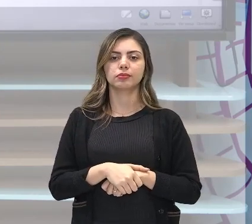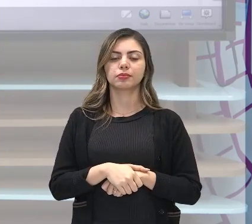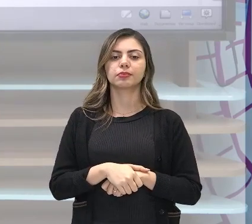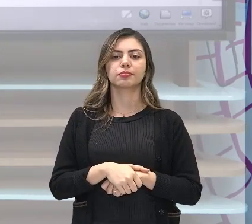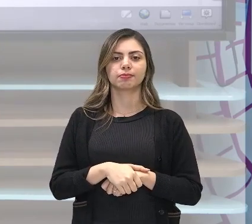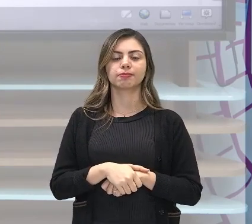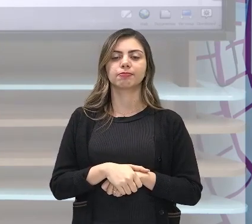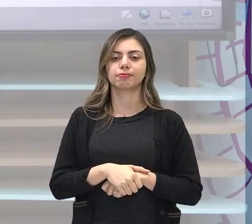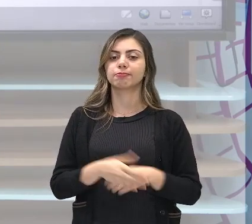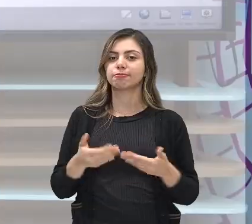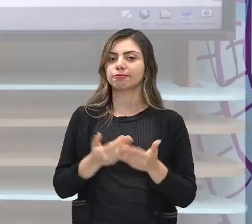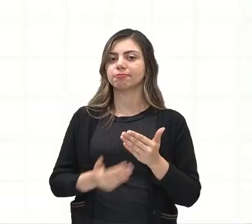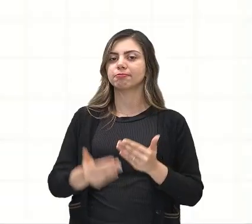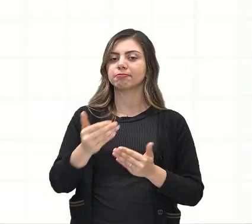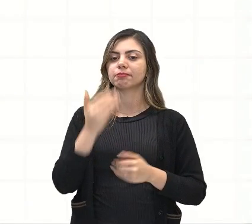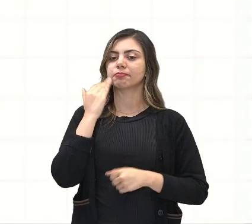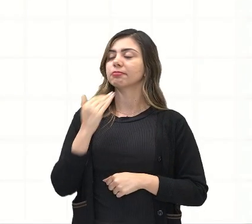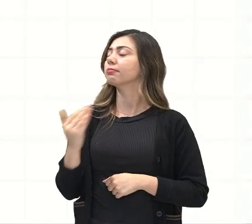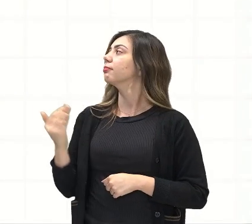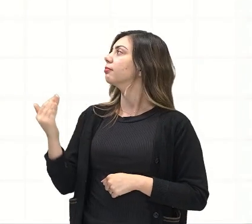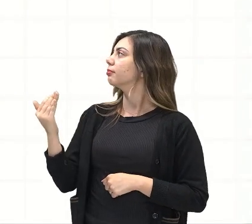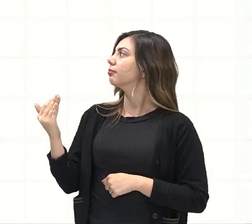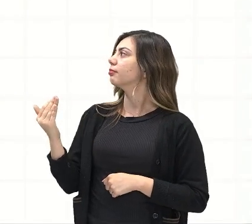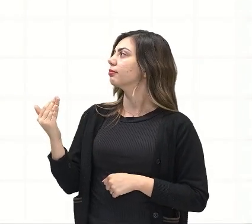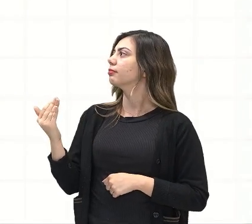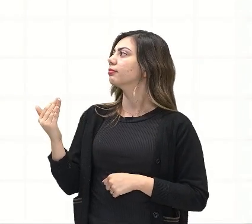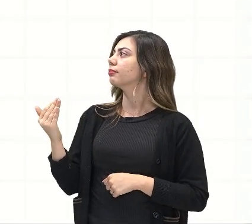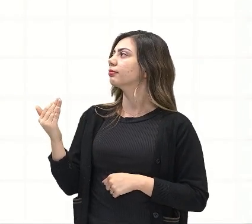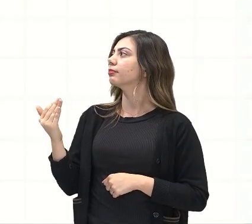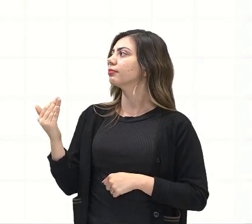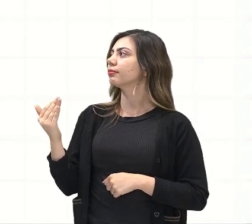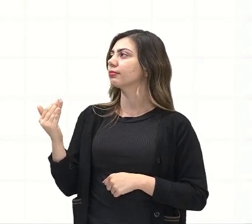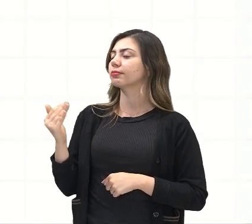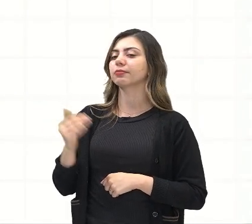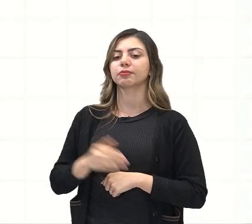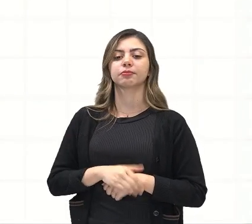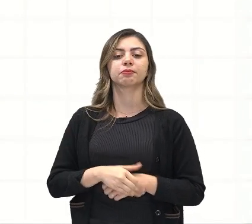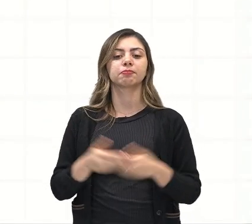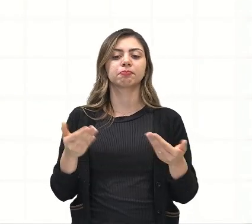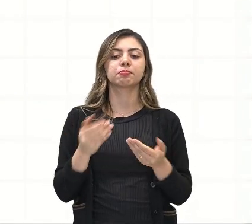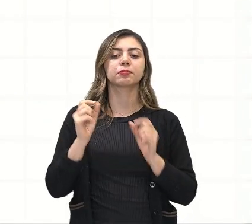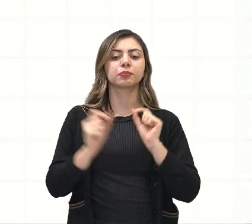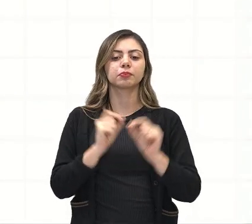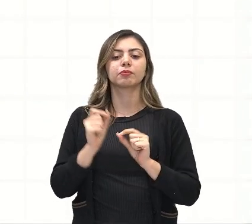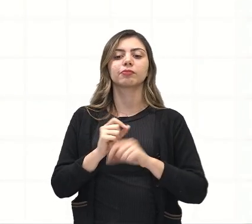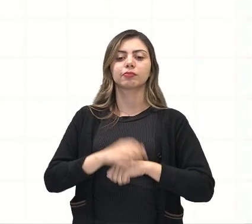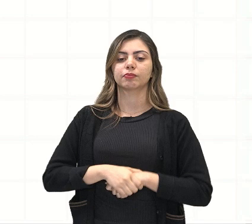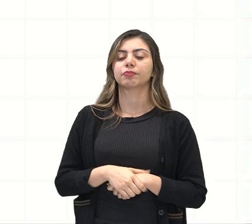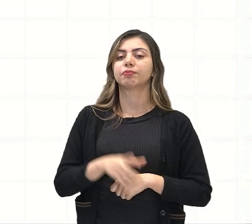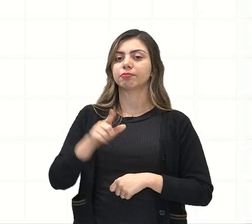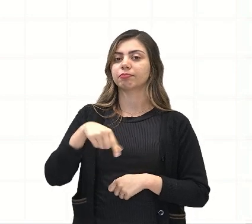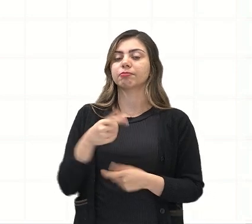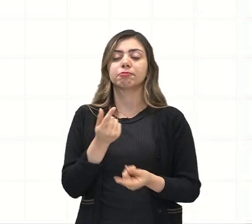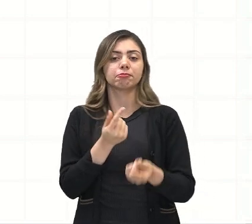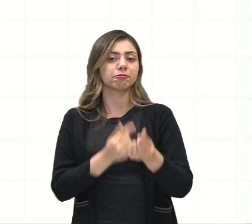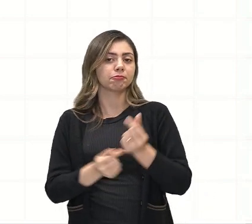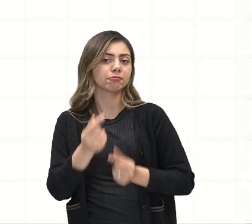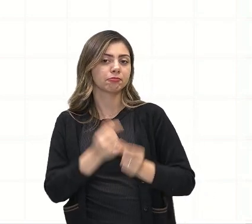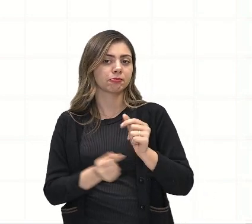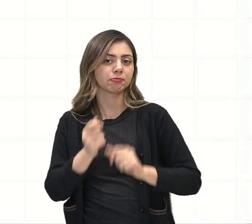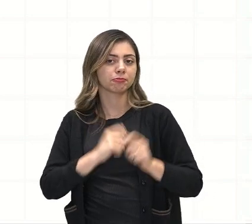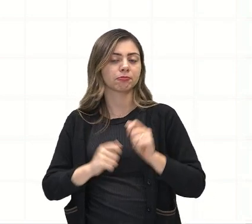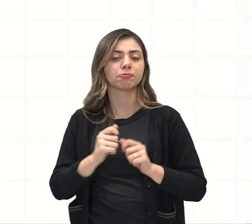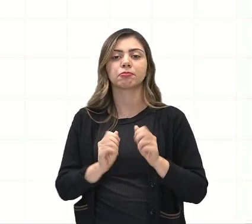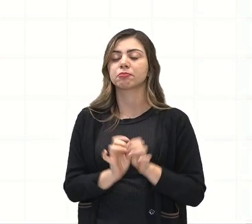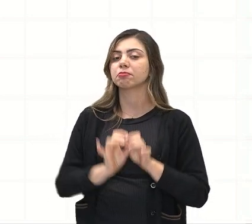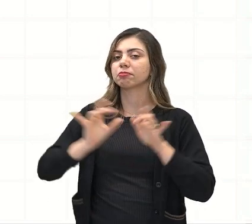Bom, continuando no quadro, vamos, né, ao liberalismo econômico, né, que é